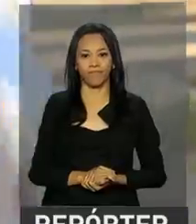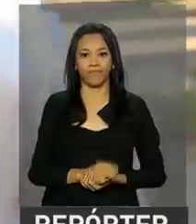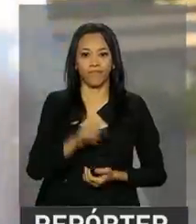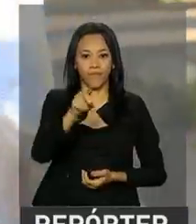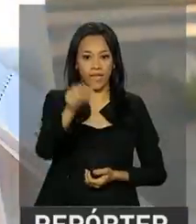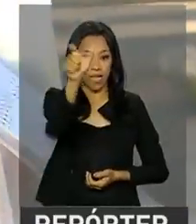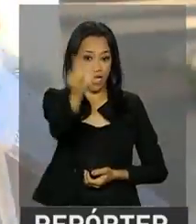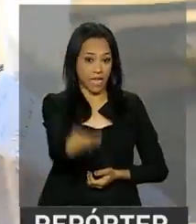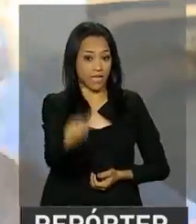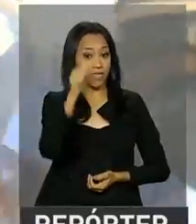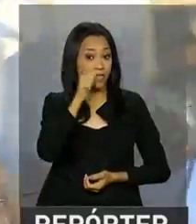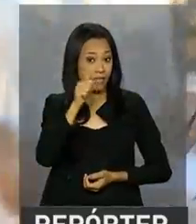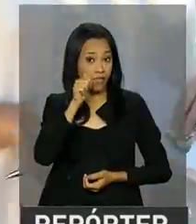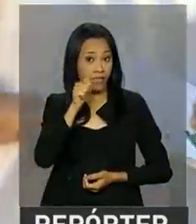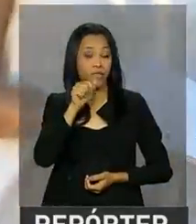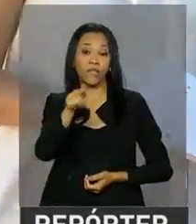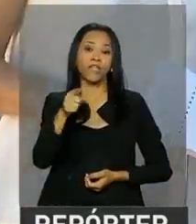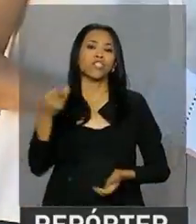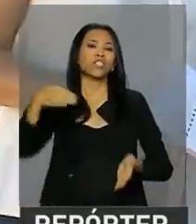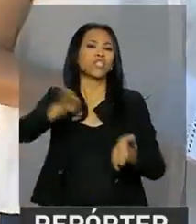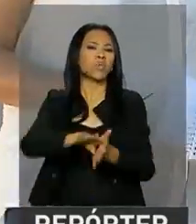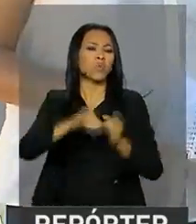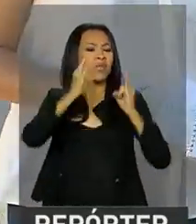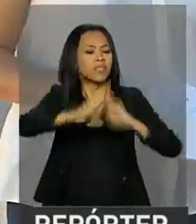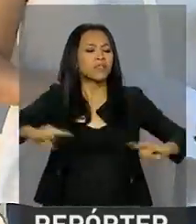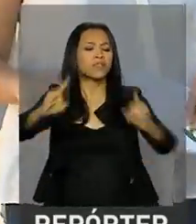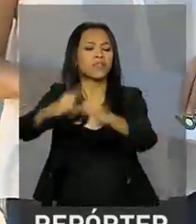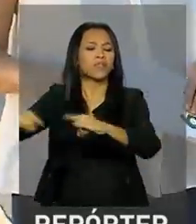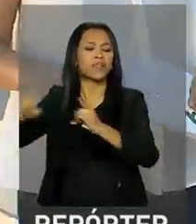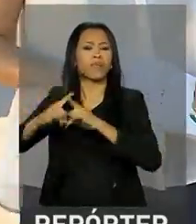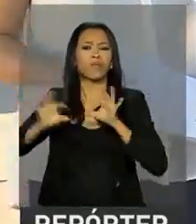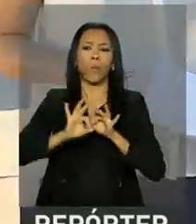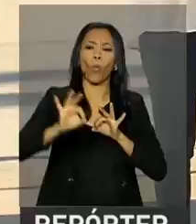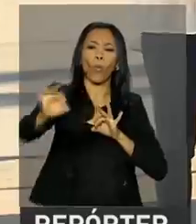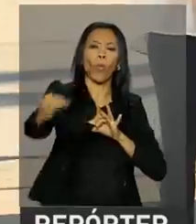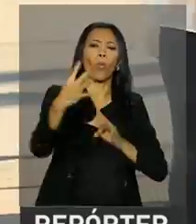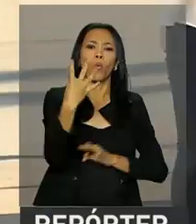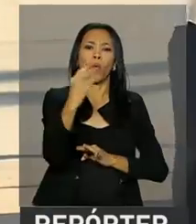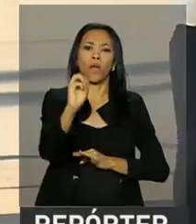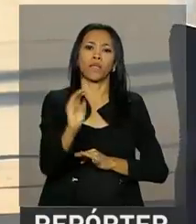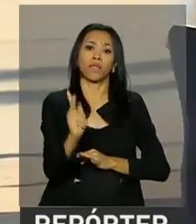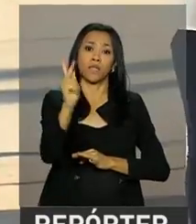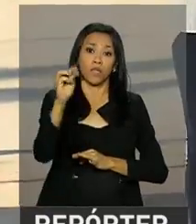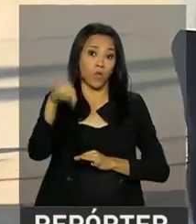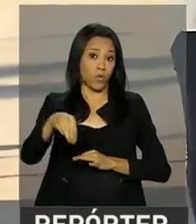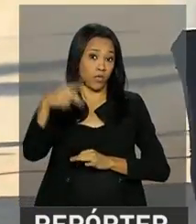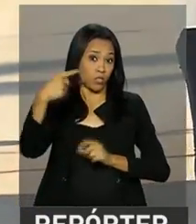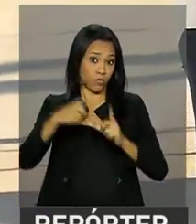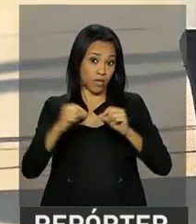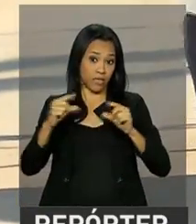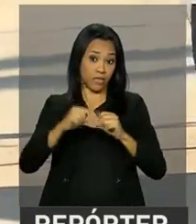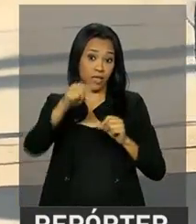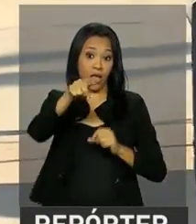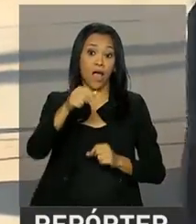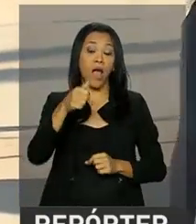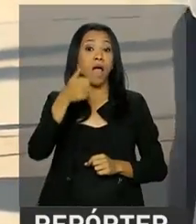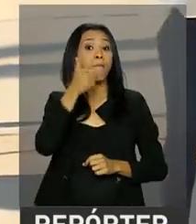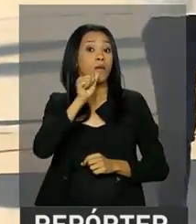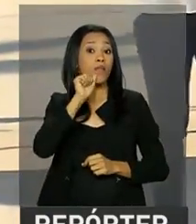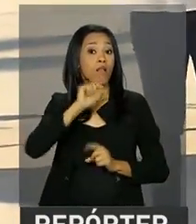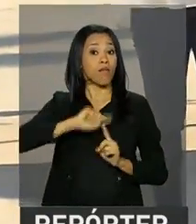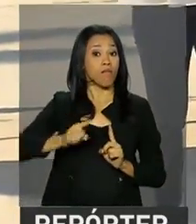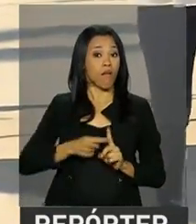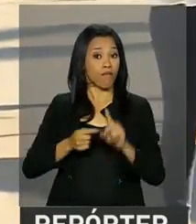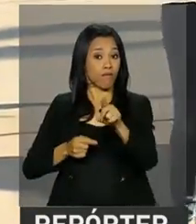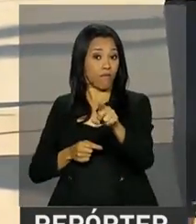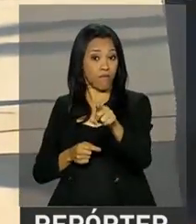Cleide chegou ao INCRA 8, um assentamento a cerca de 40 quilômetros de Brasília, quando ainda estava na barriga da mãe. De lá para cá,